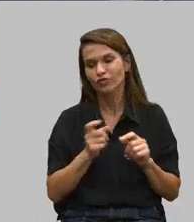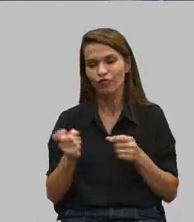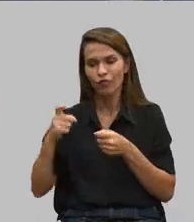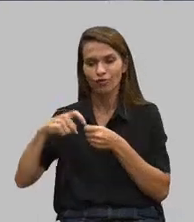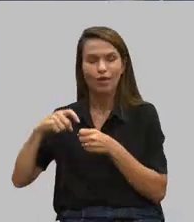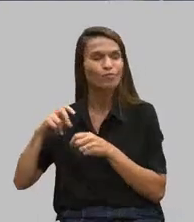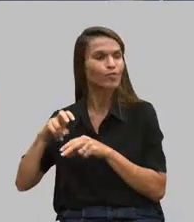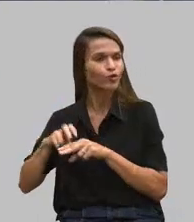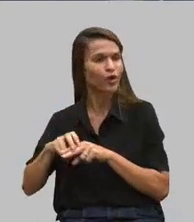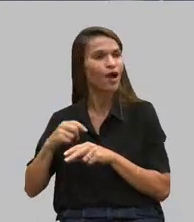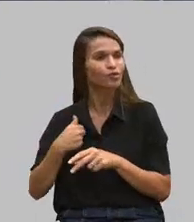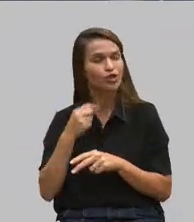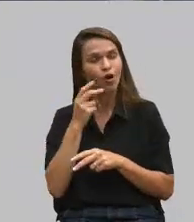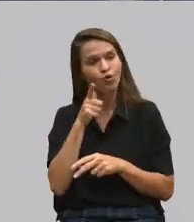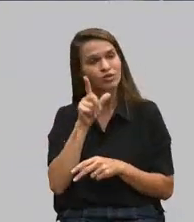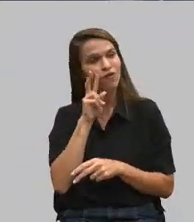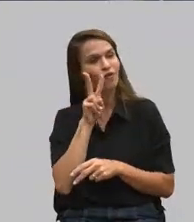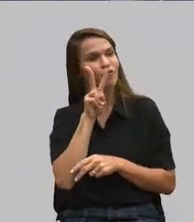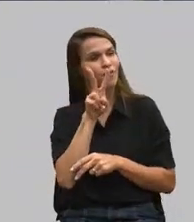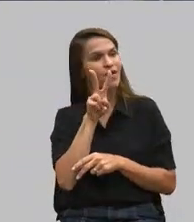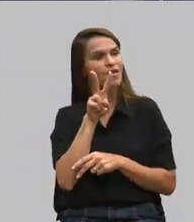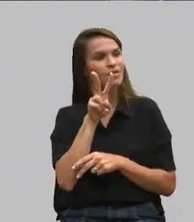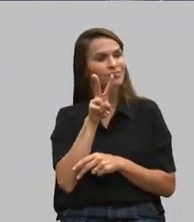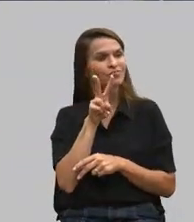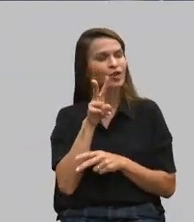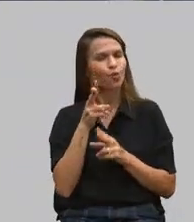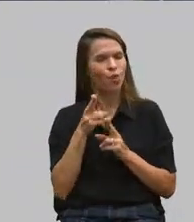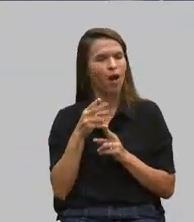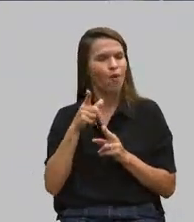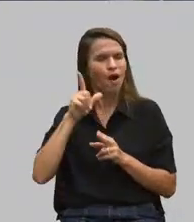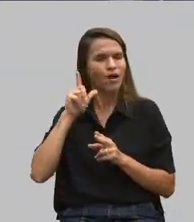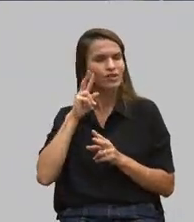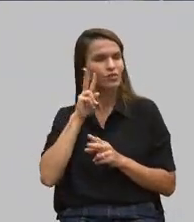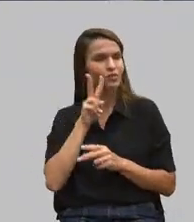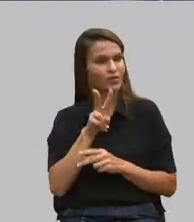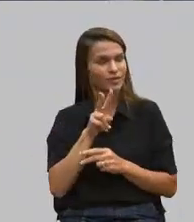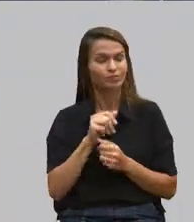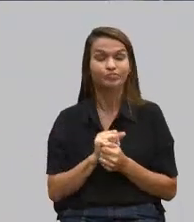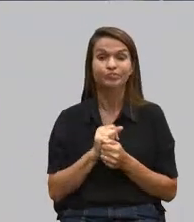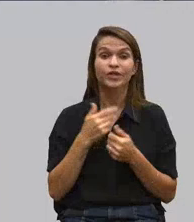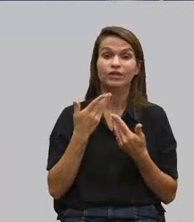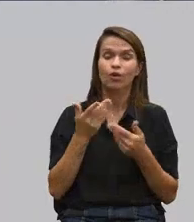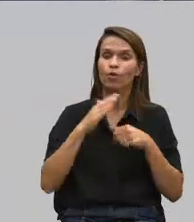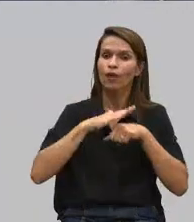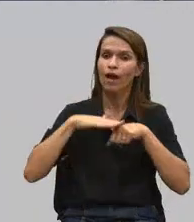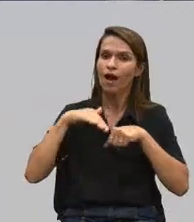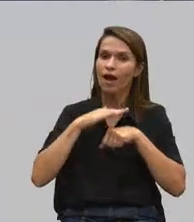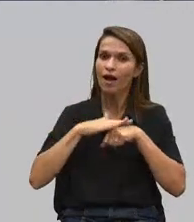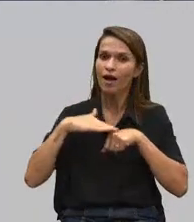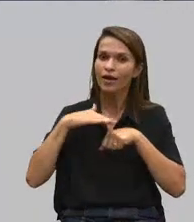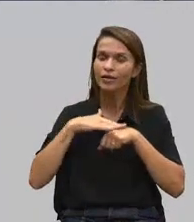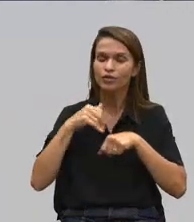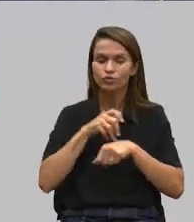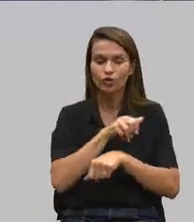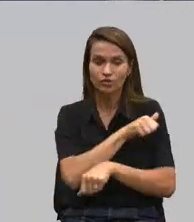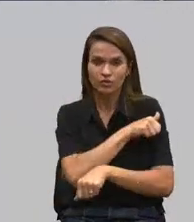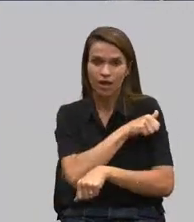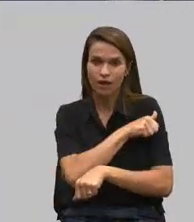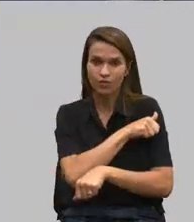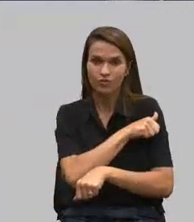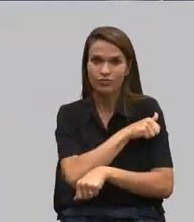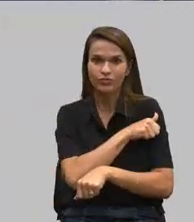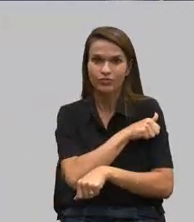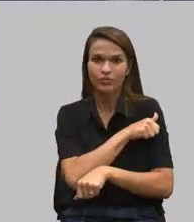vendo do jeito que eu via então assim a o o carinho com os nossos alunos é de